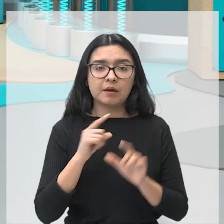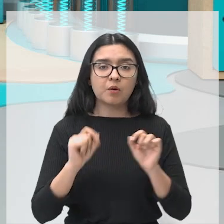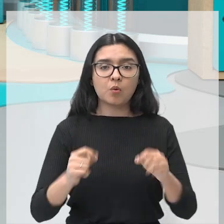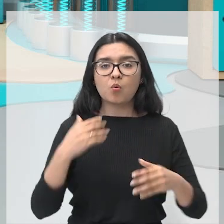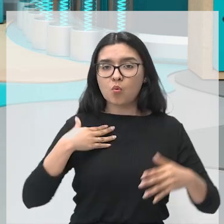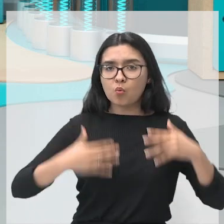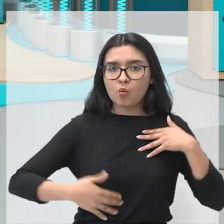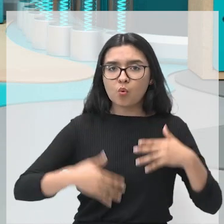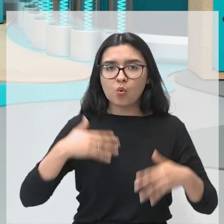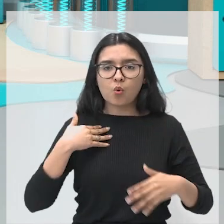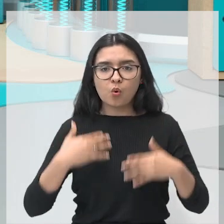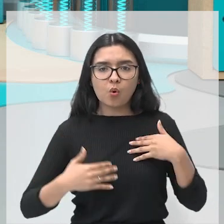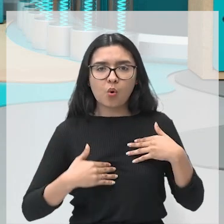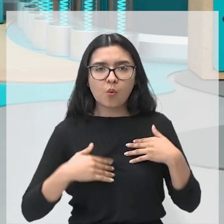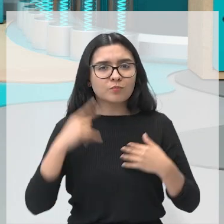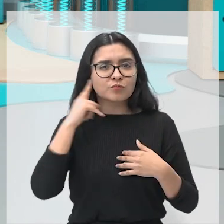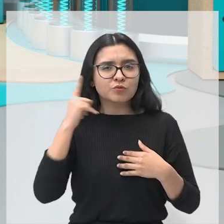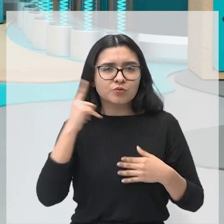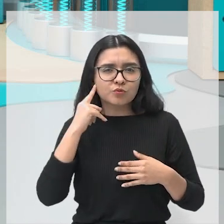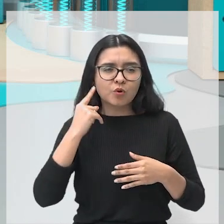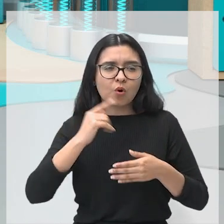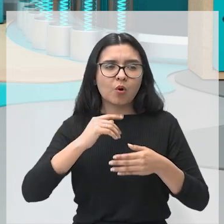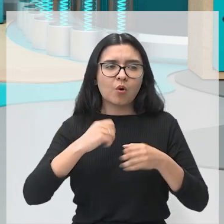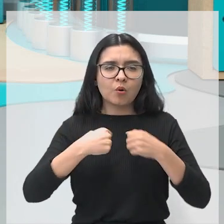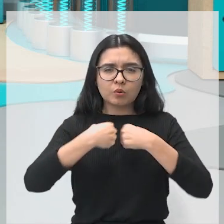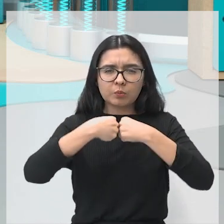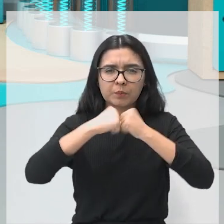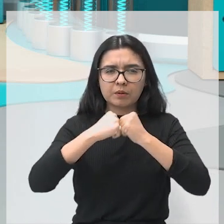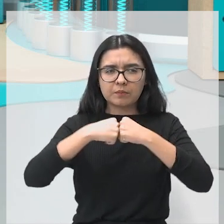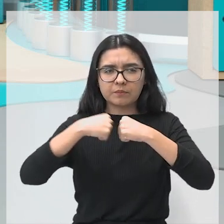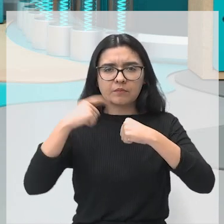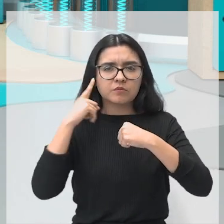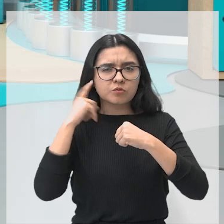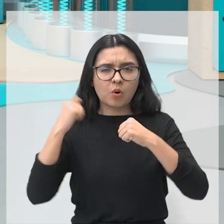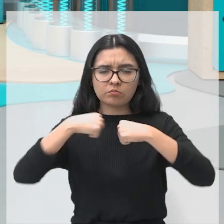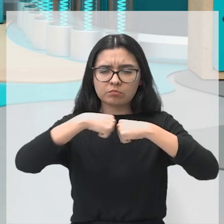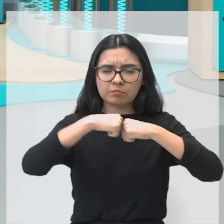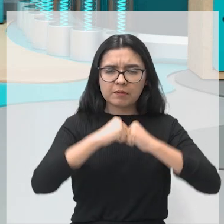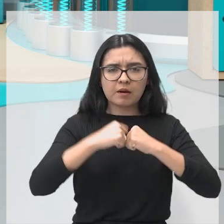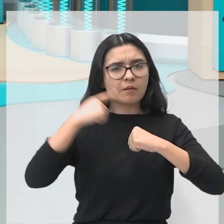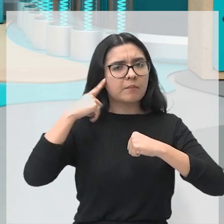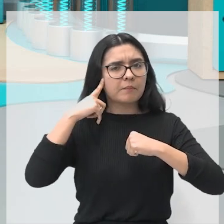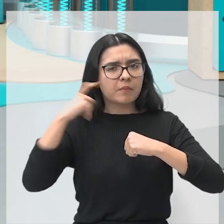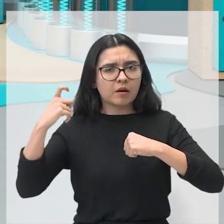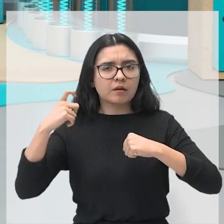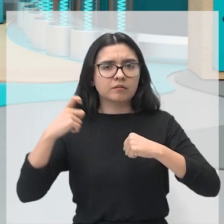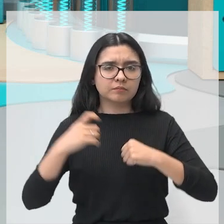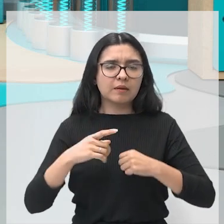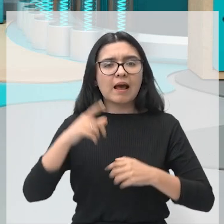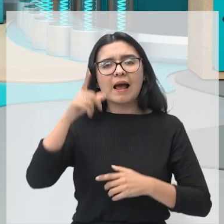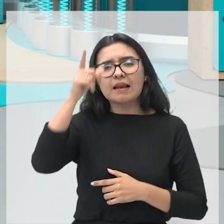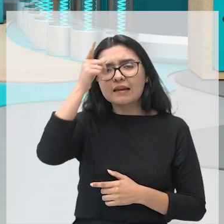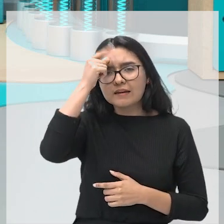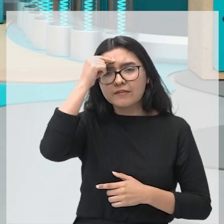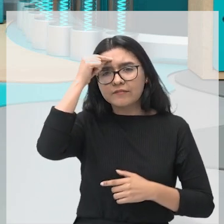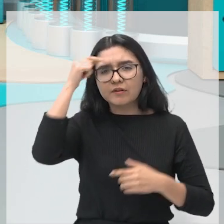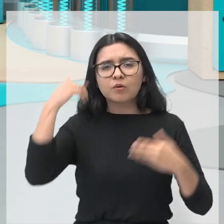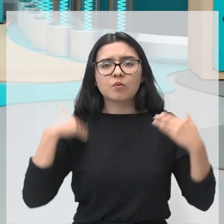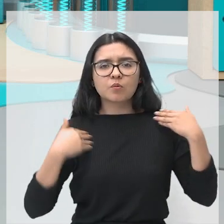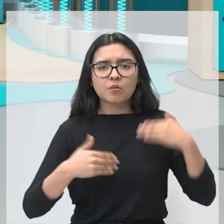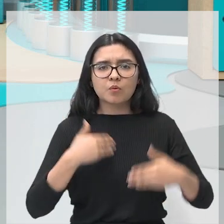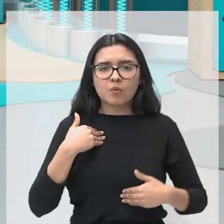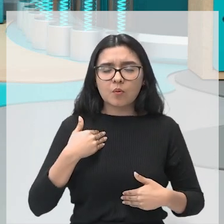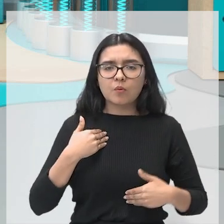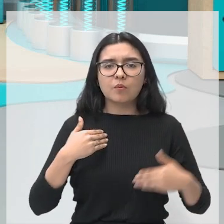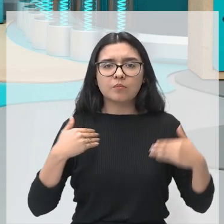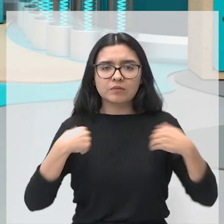todo, né? Causa ali alguns estalos, ajustando as articulações e aliviando o peso articular, as tensões